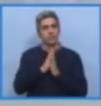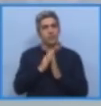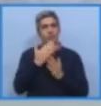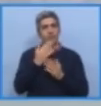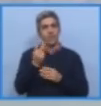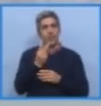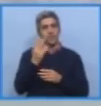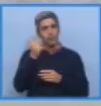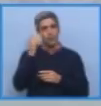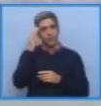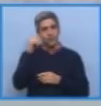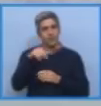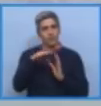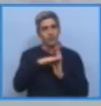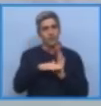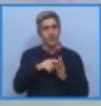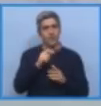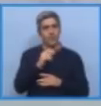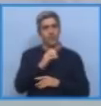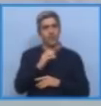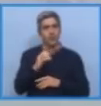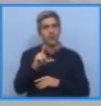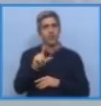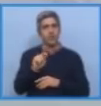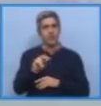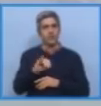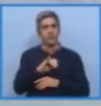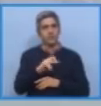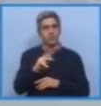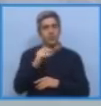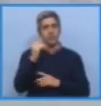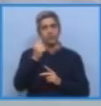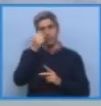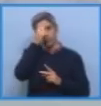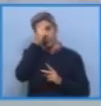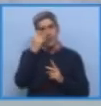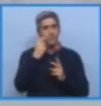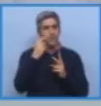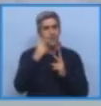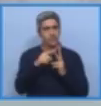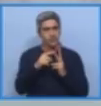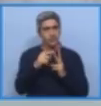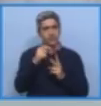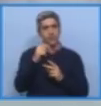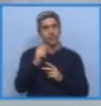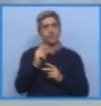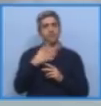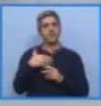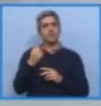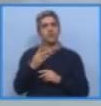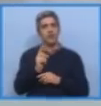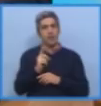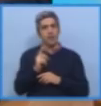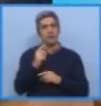ambos por estarem aqui no programa Eclésia. Segundo domingo da Páscoa, domingo da Divina